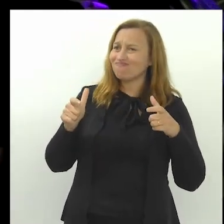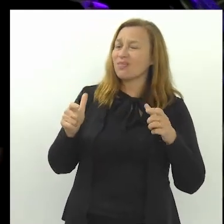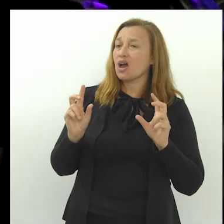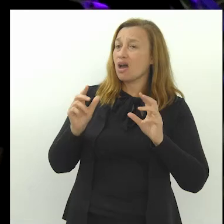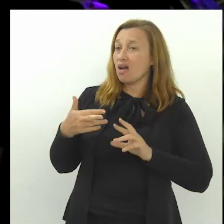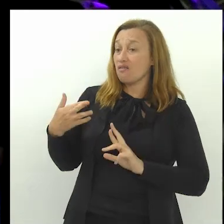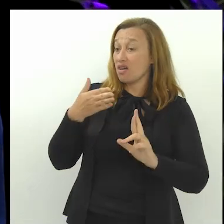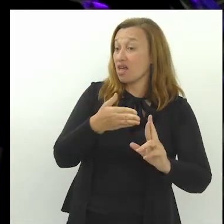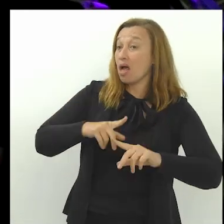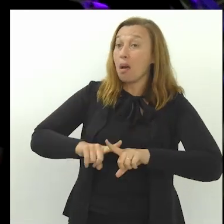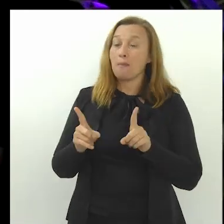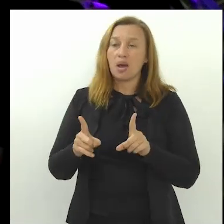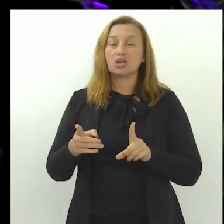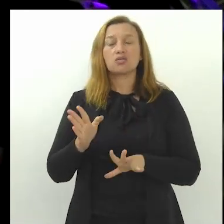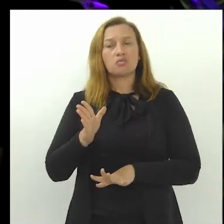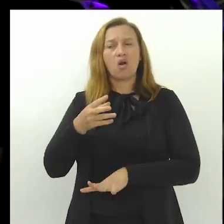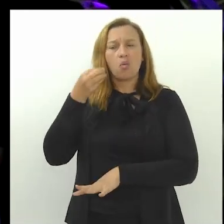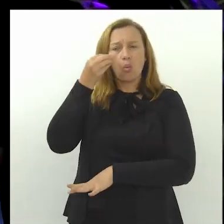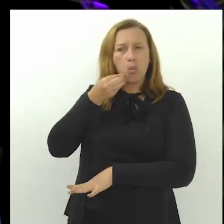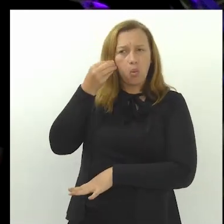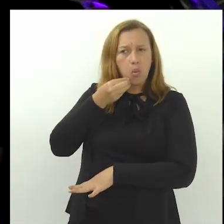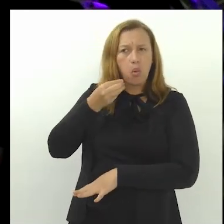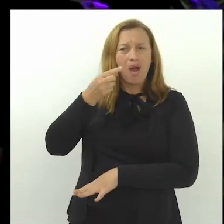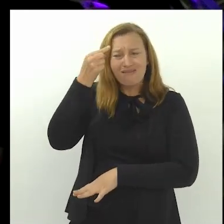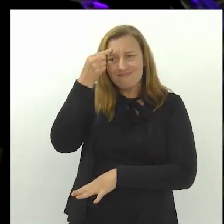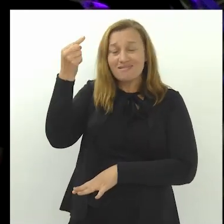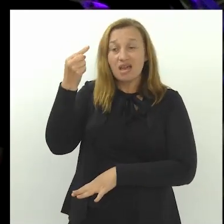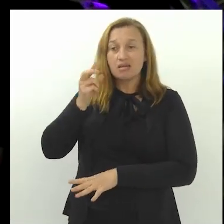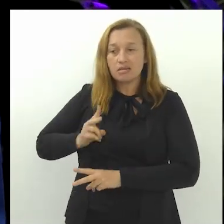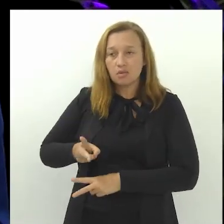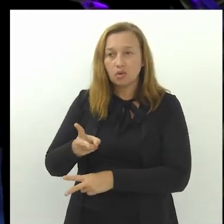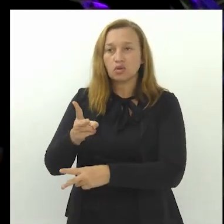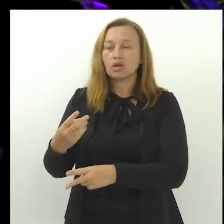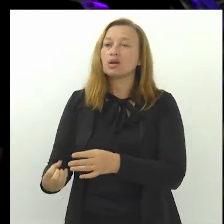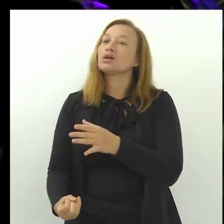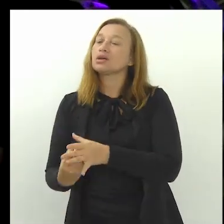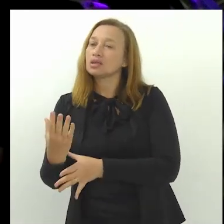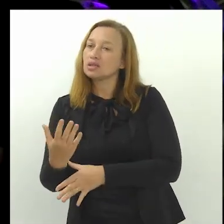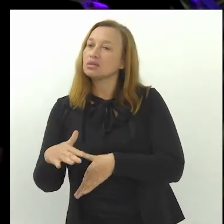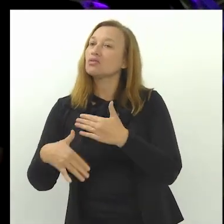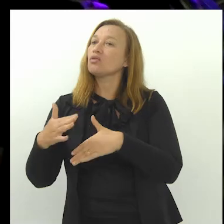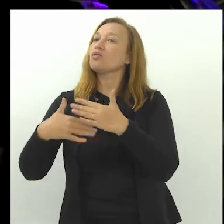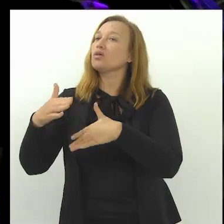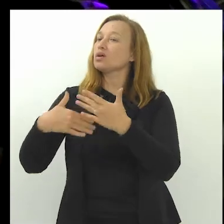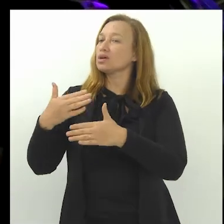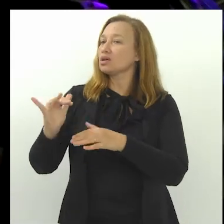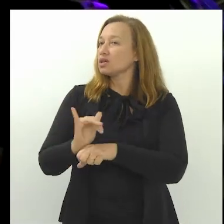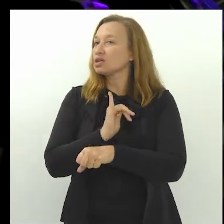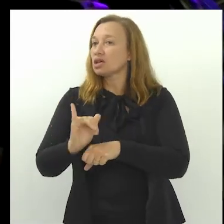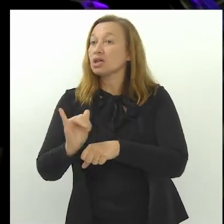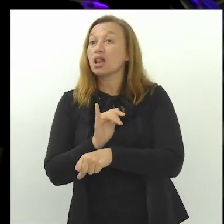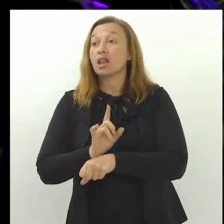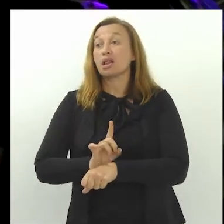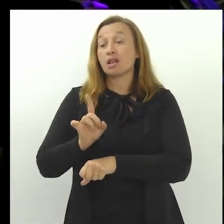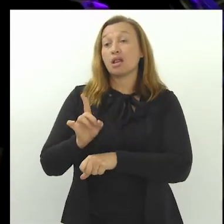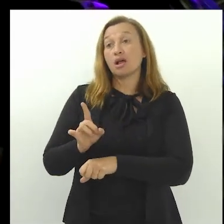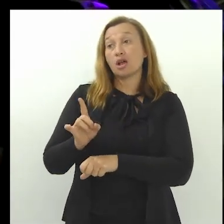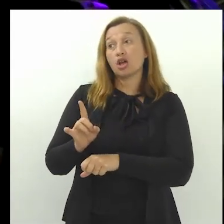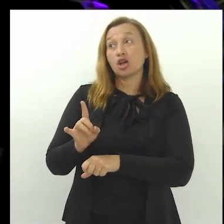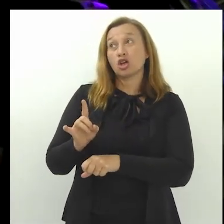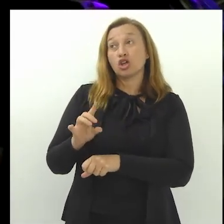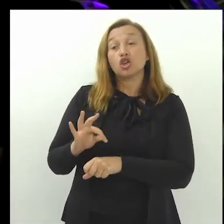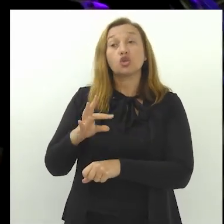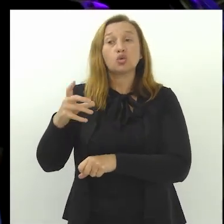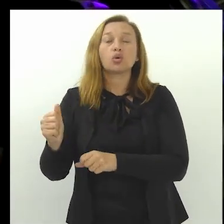uma grande síntese ali, mas eu acho que como uma primeira experiência, a ideia é sempre continuar evoluindo e para as próximas ter mecanismos